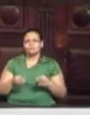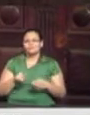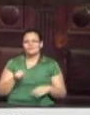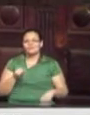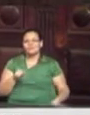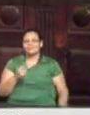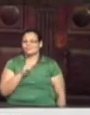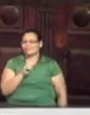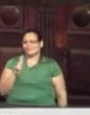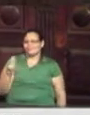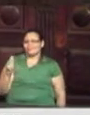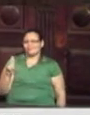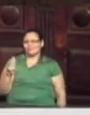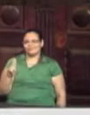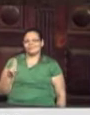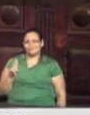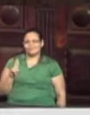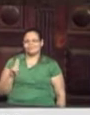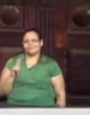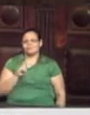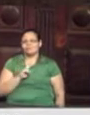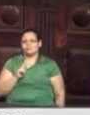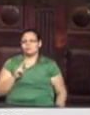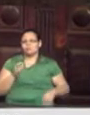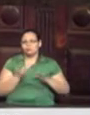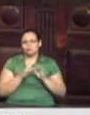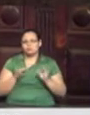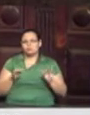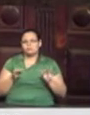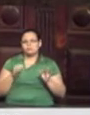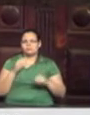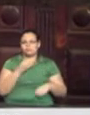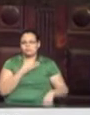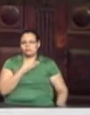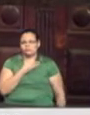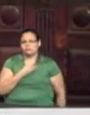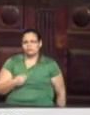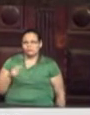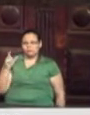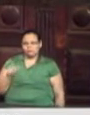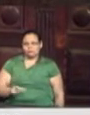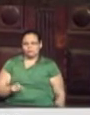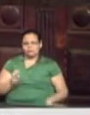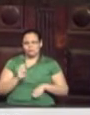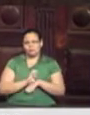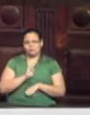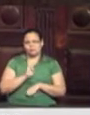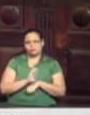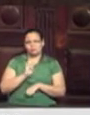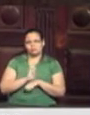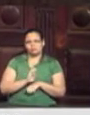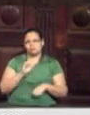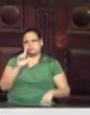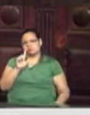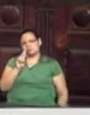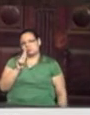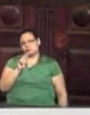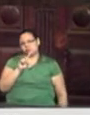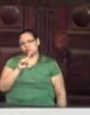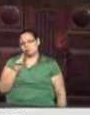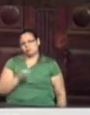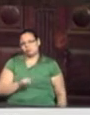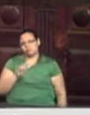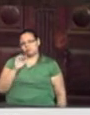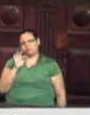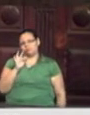tem nome e sobrenome. É o governador do Estado, senhor Luiz Fernando